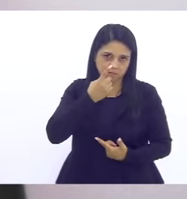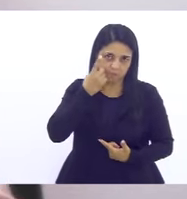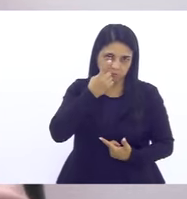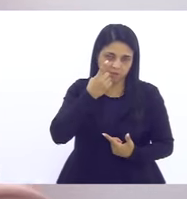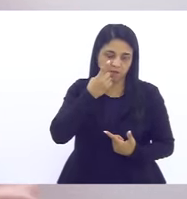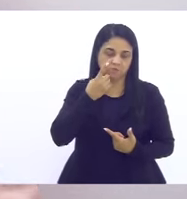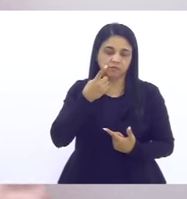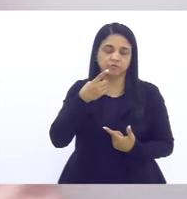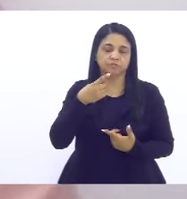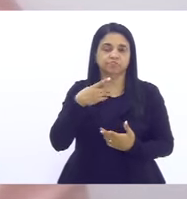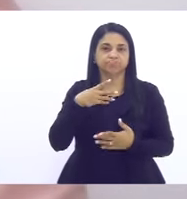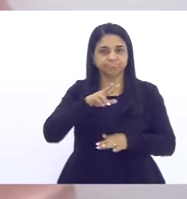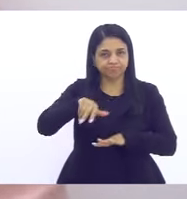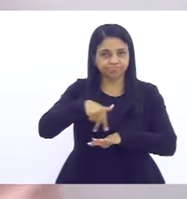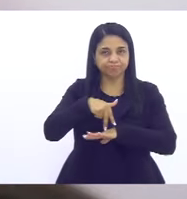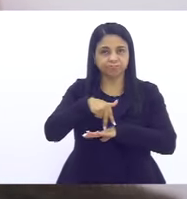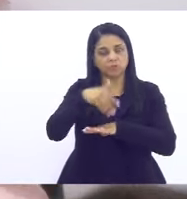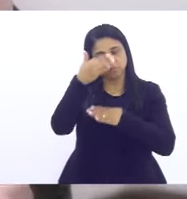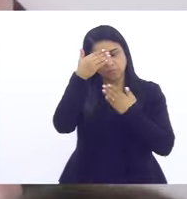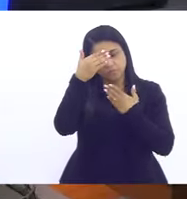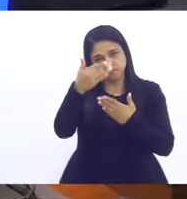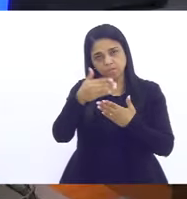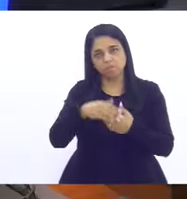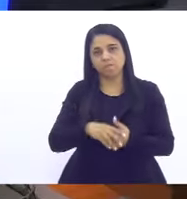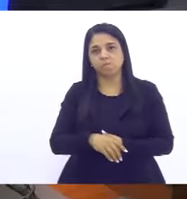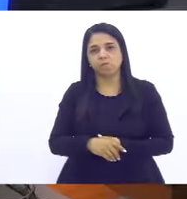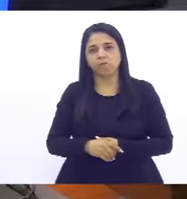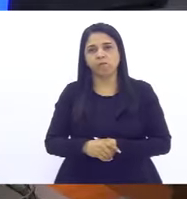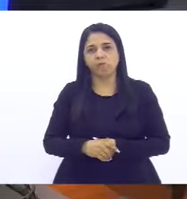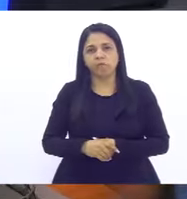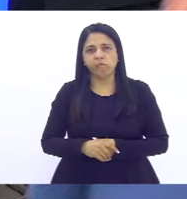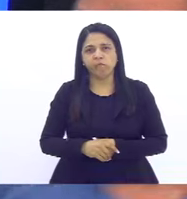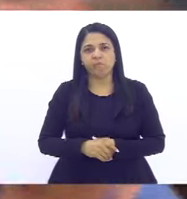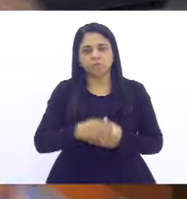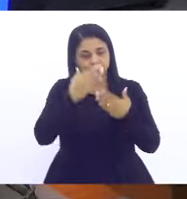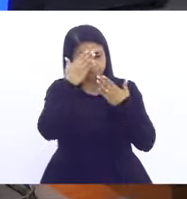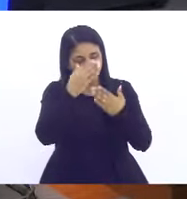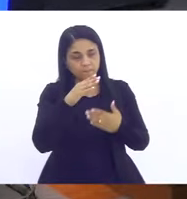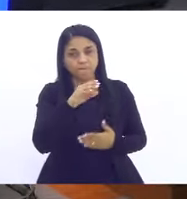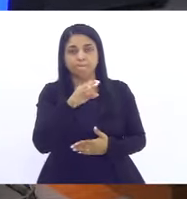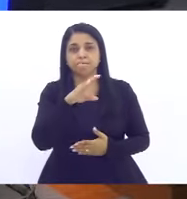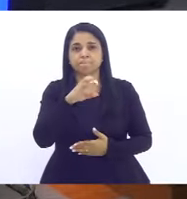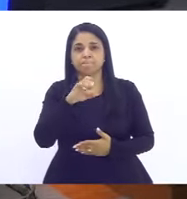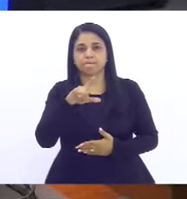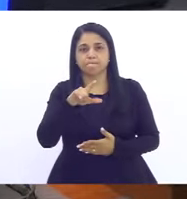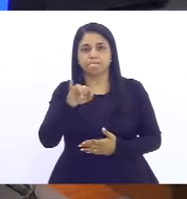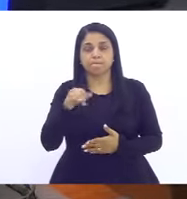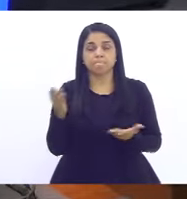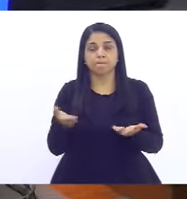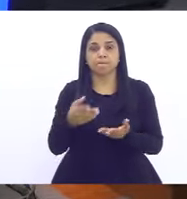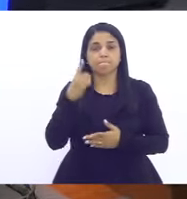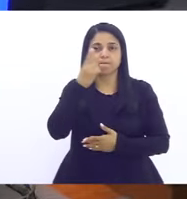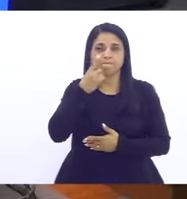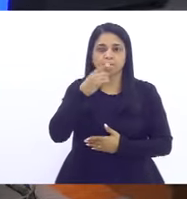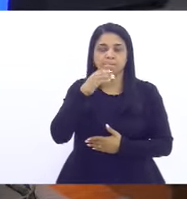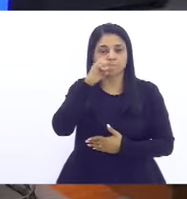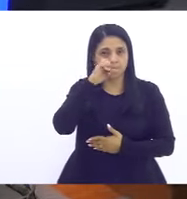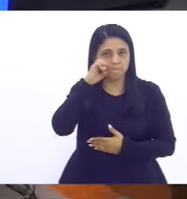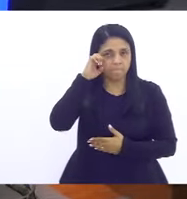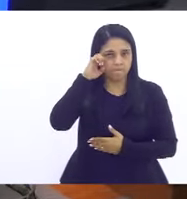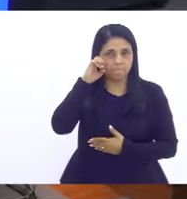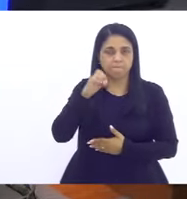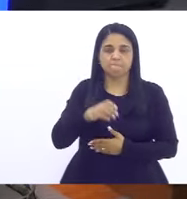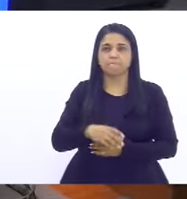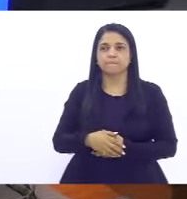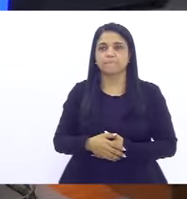para se posicionar. Muito obrigada. Obrigado, deputada Célia. Deputada Élica Takimoto.